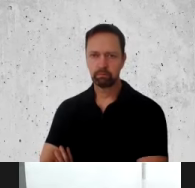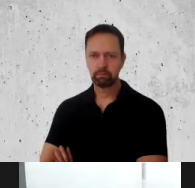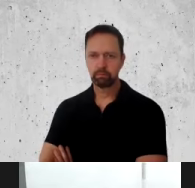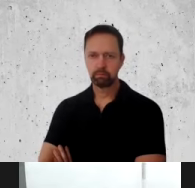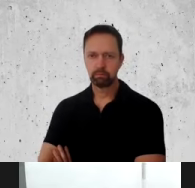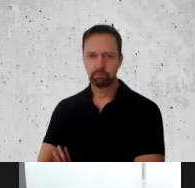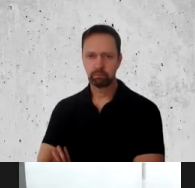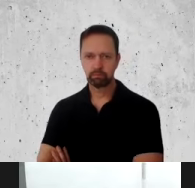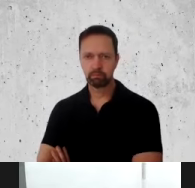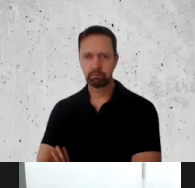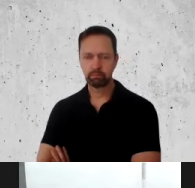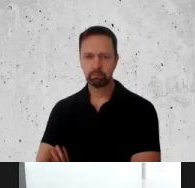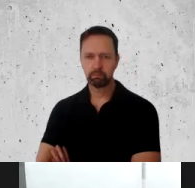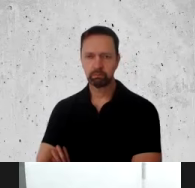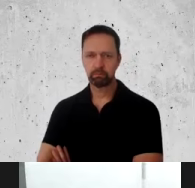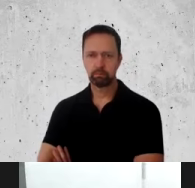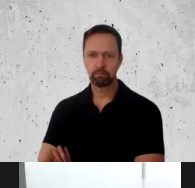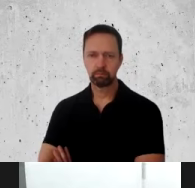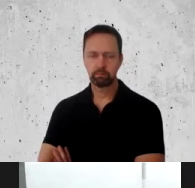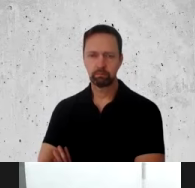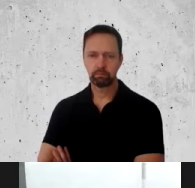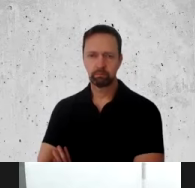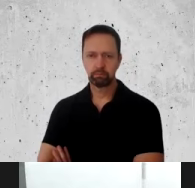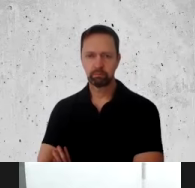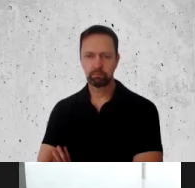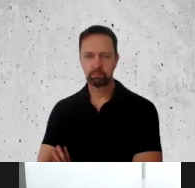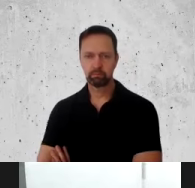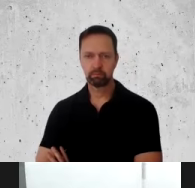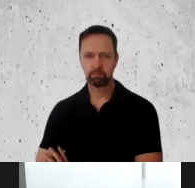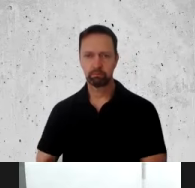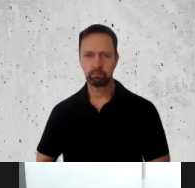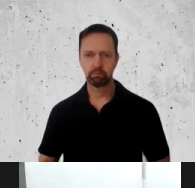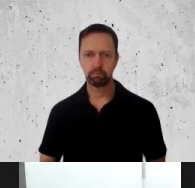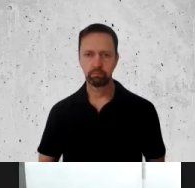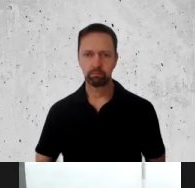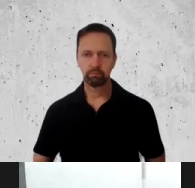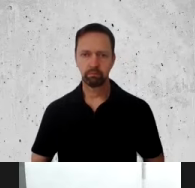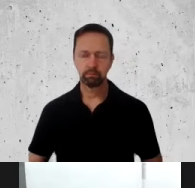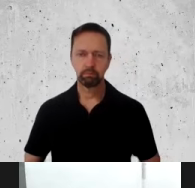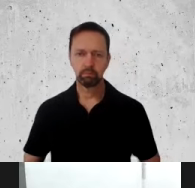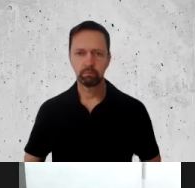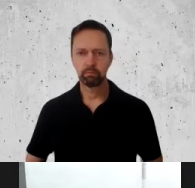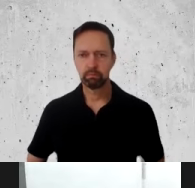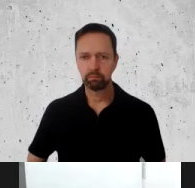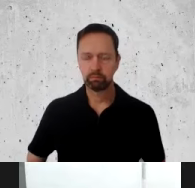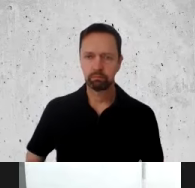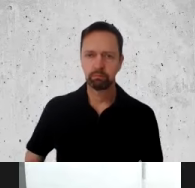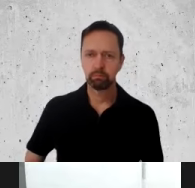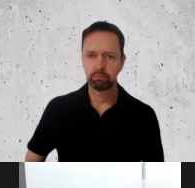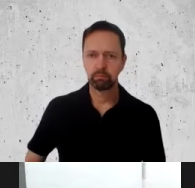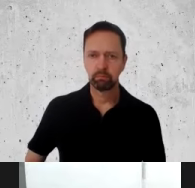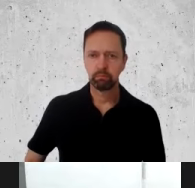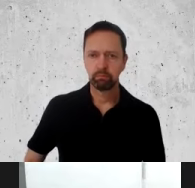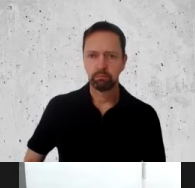está dando mais segurança para os credores, mas também, se você aumenta a taxa de recuperação de garantia, quer dizer que quem der o default vai perder boa parte